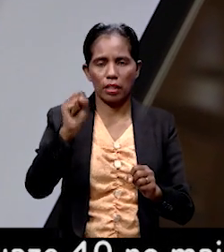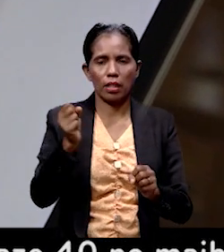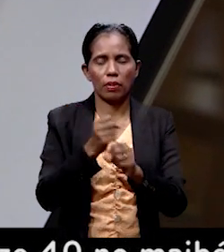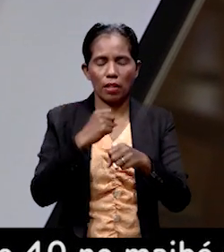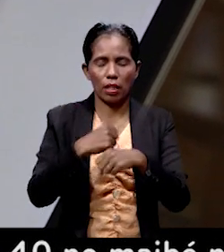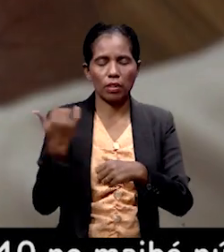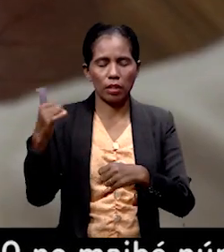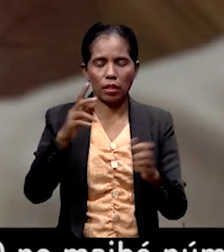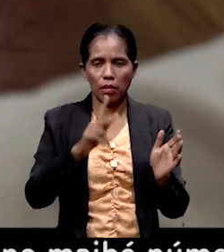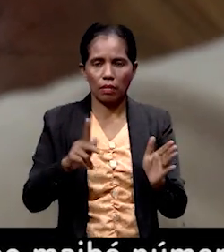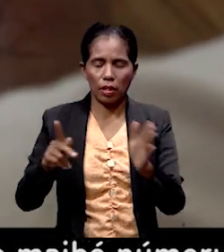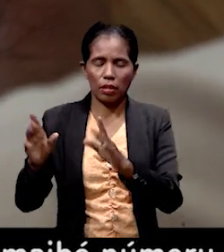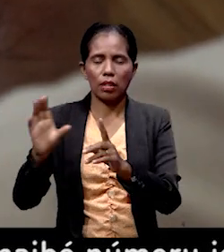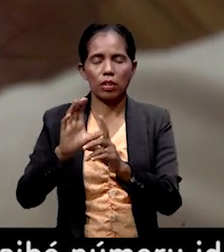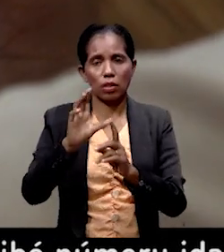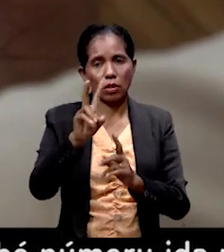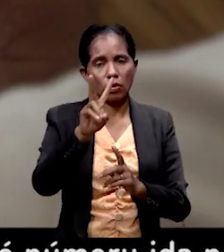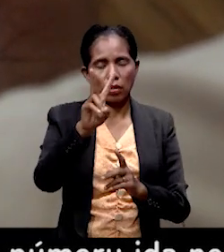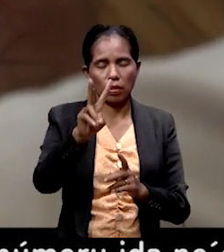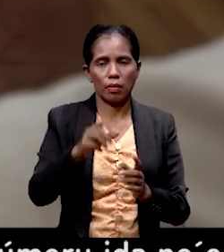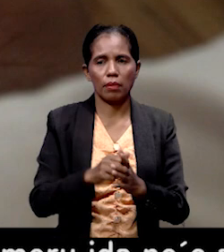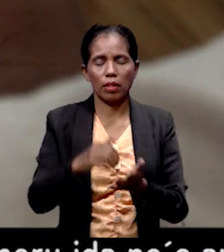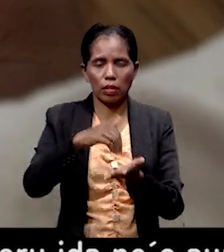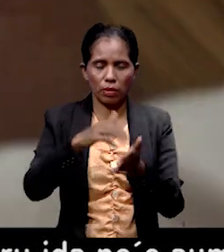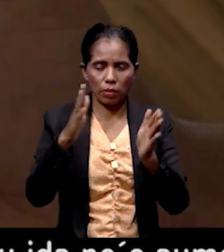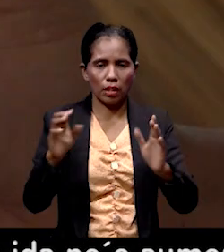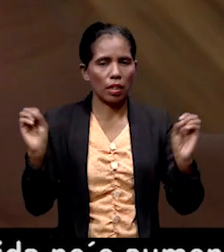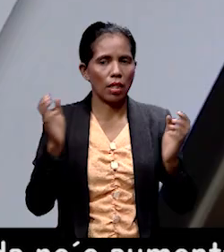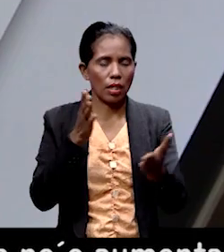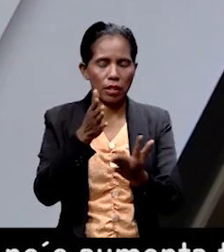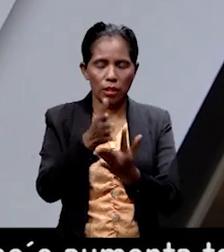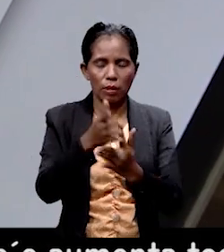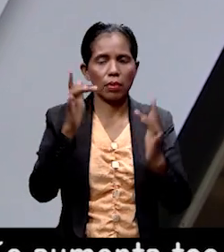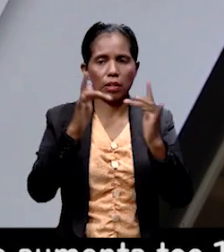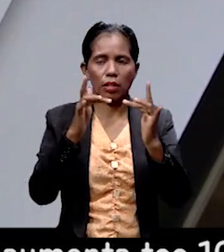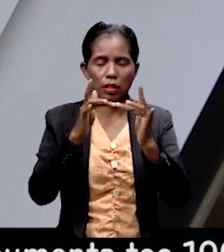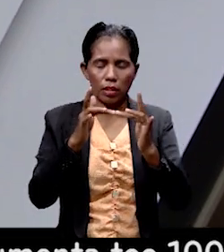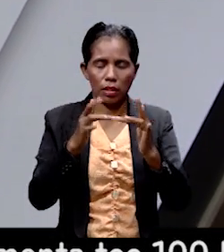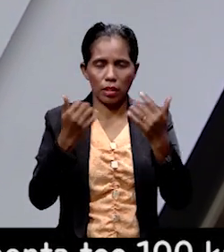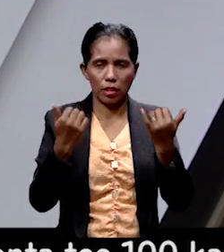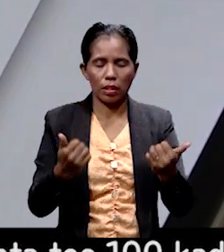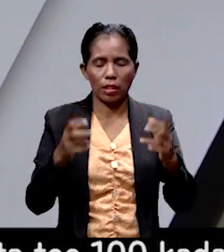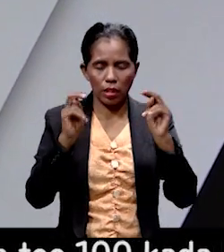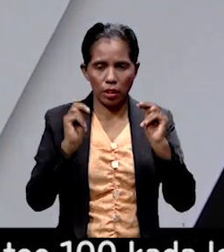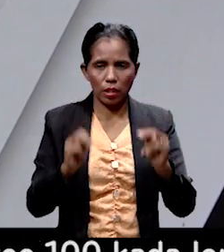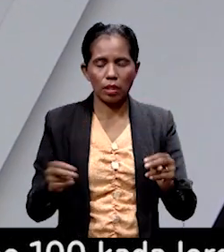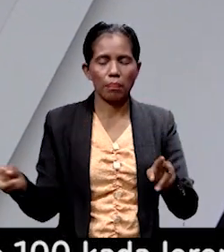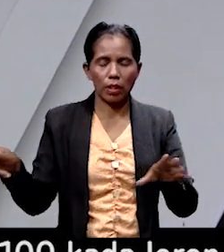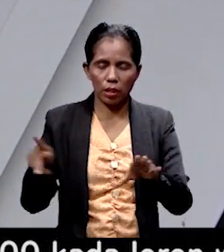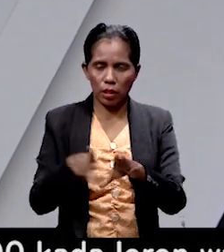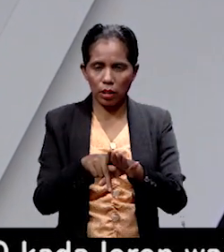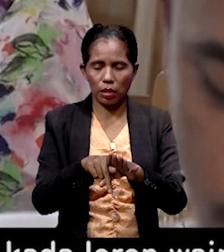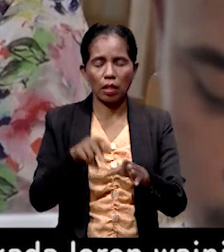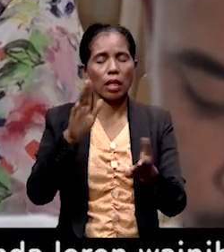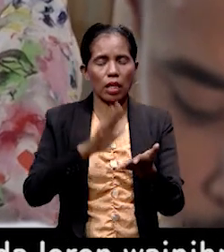plano ia segundo semestre. No estudante sirenebe la acesso ba aula online durante ne ia obrigatório hodi participa ia